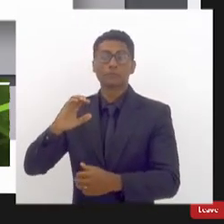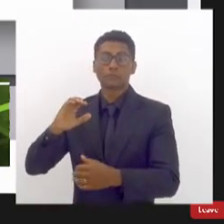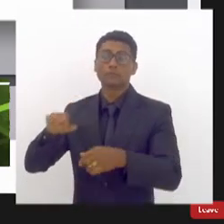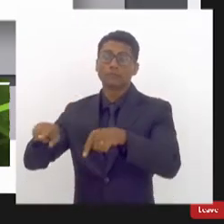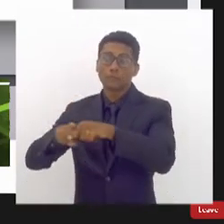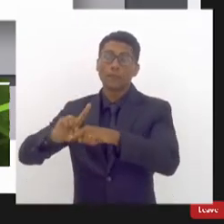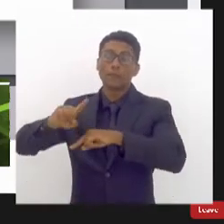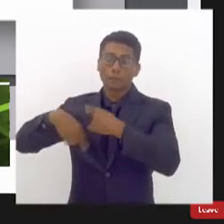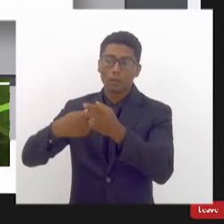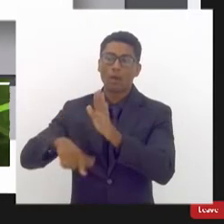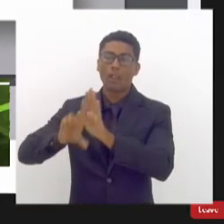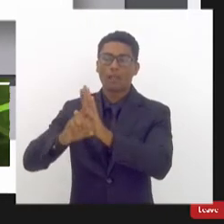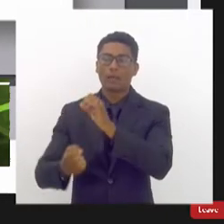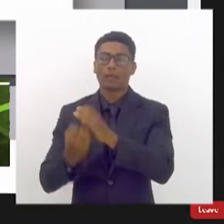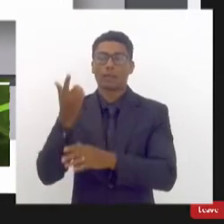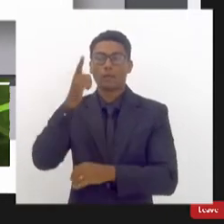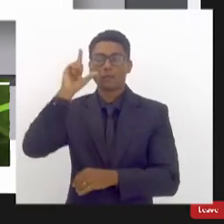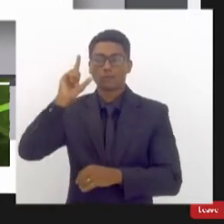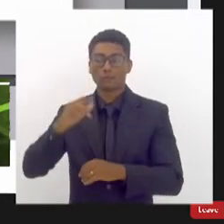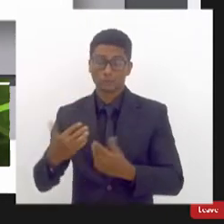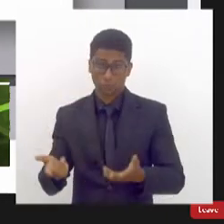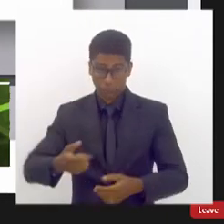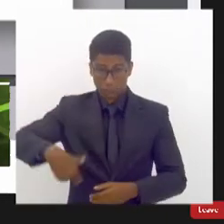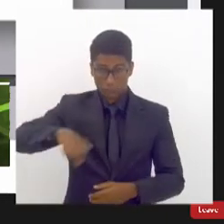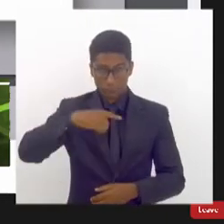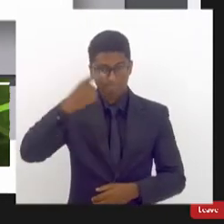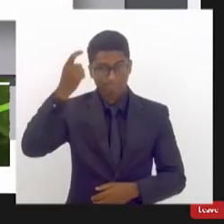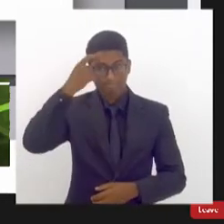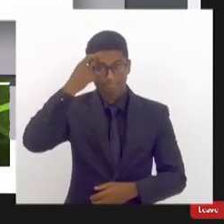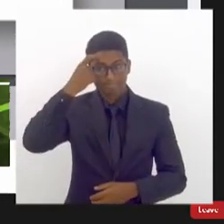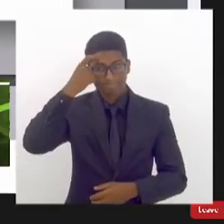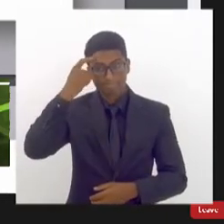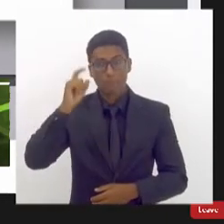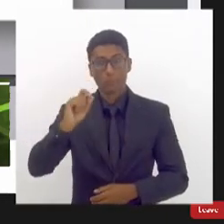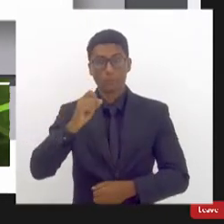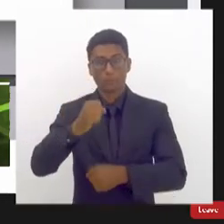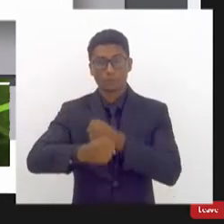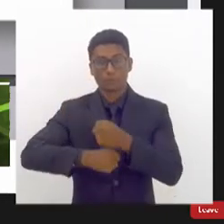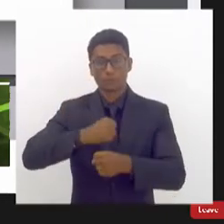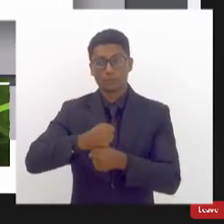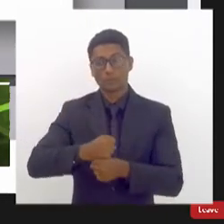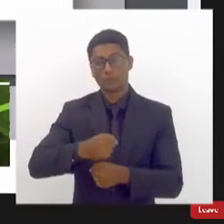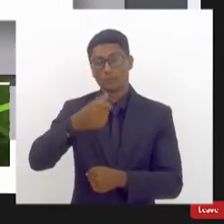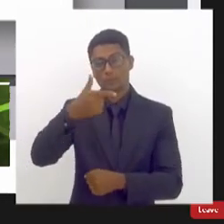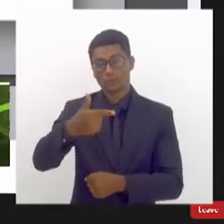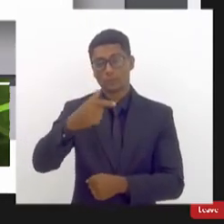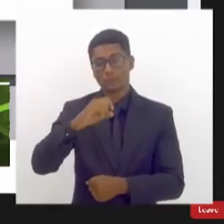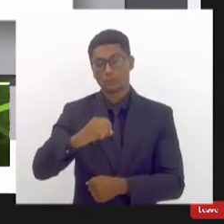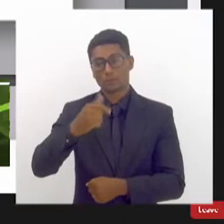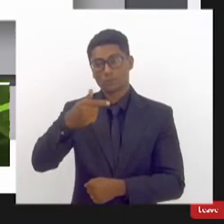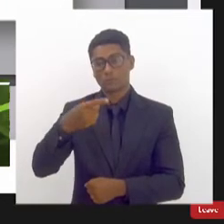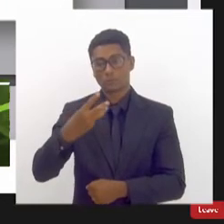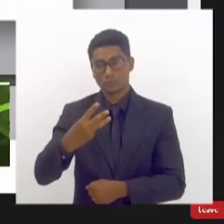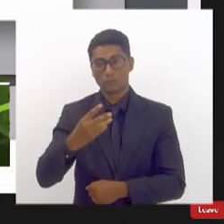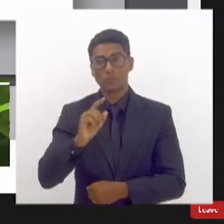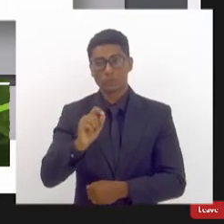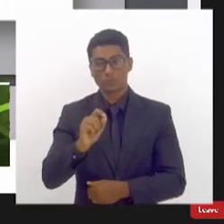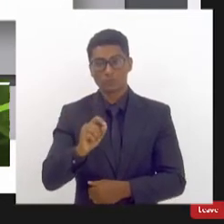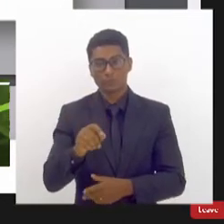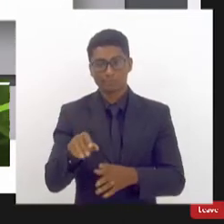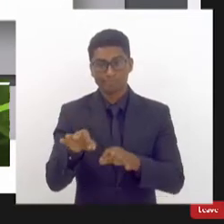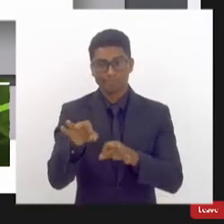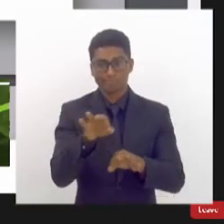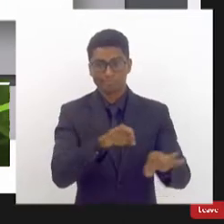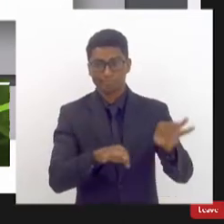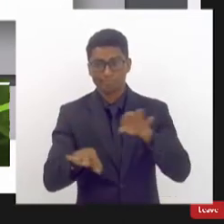lei. Então, a ideia para 2023 do nosso presidente, junto com o Pleno, é a elaboração de uma minuta